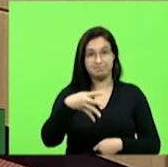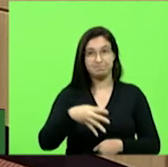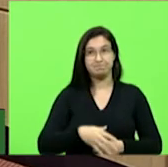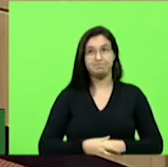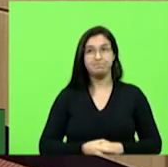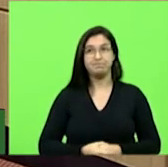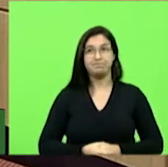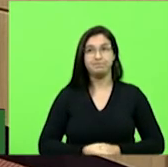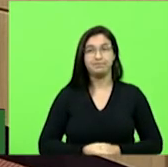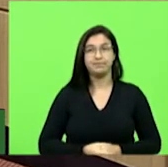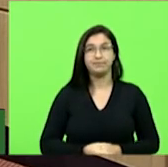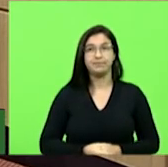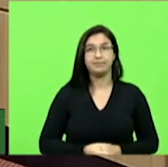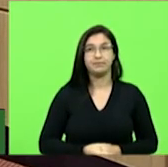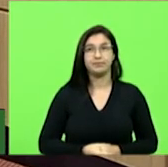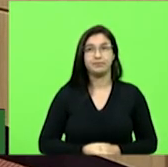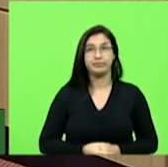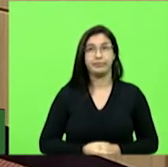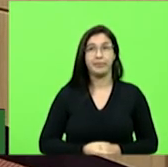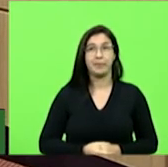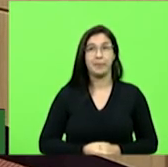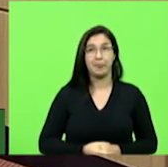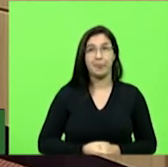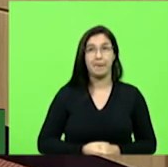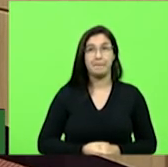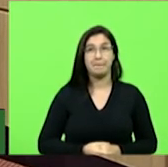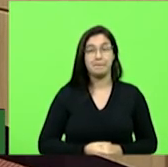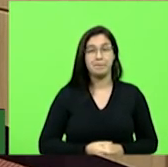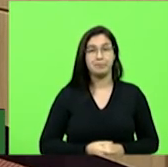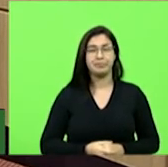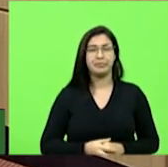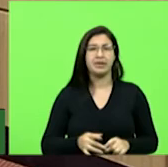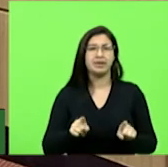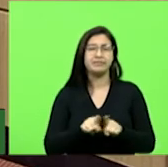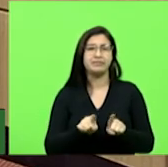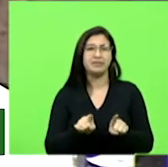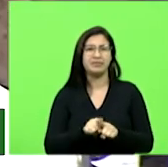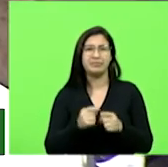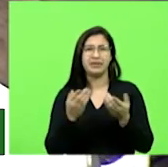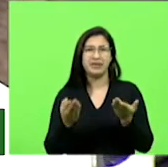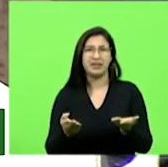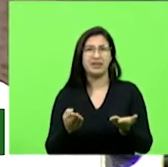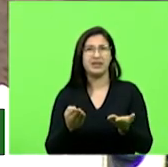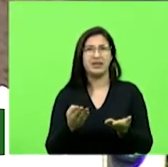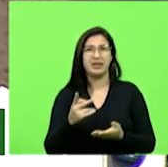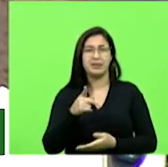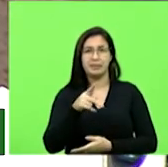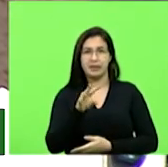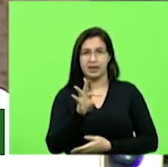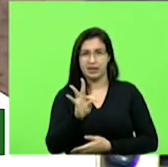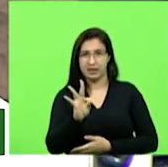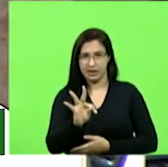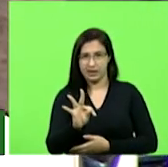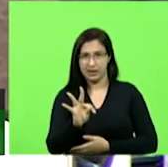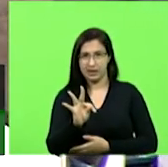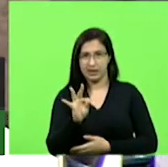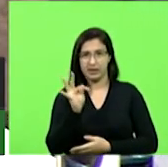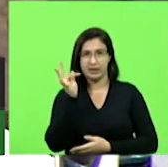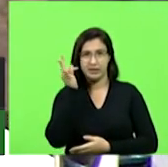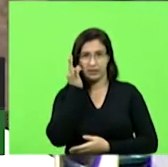Mais um minuto, deputado. E também não faz sentido a observação do deputado do PT, Fabiano, quando